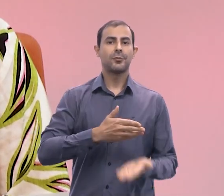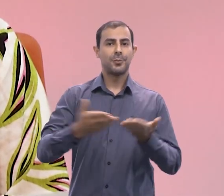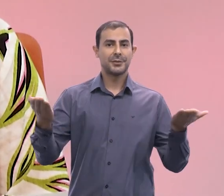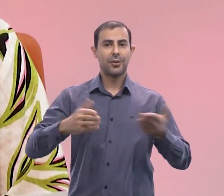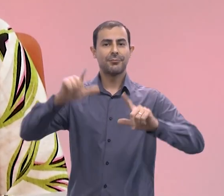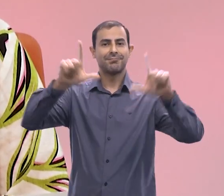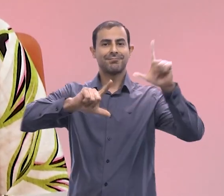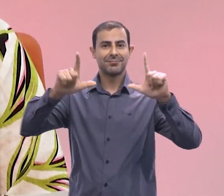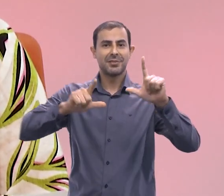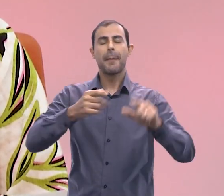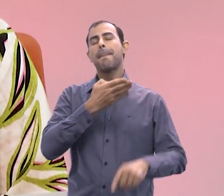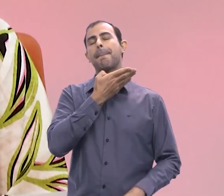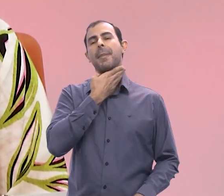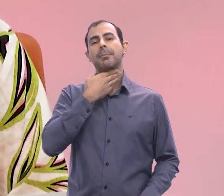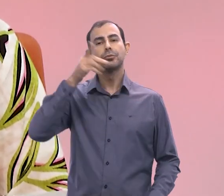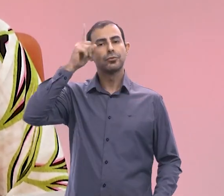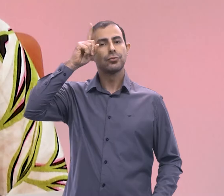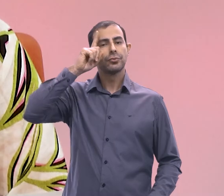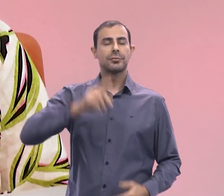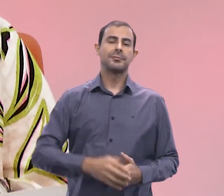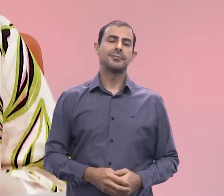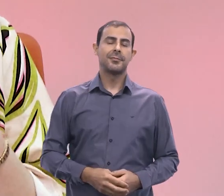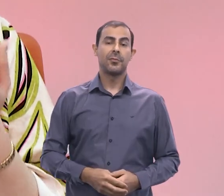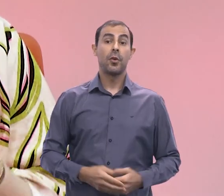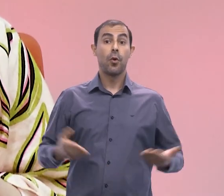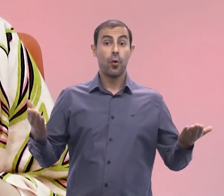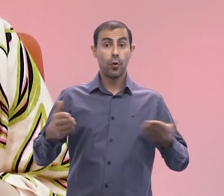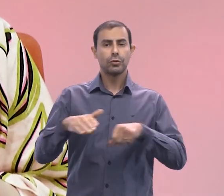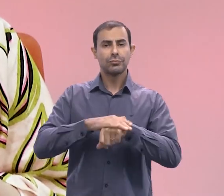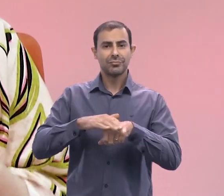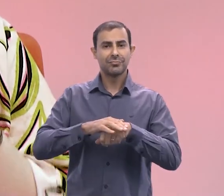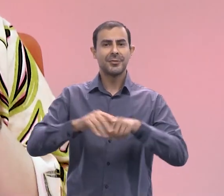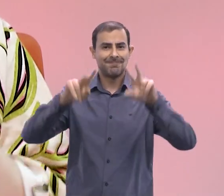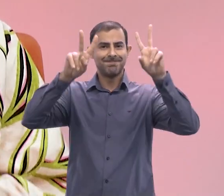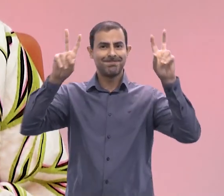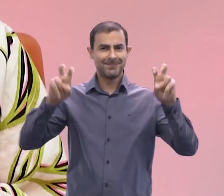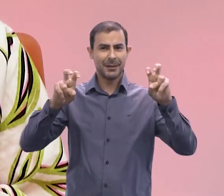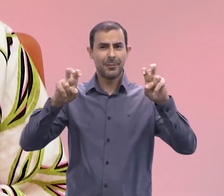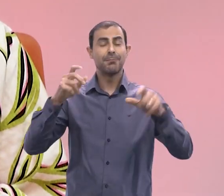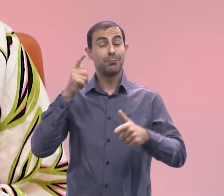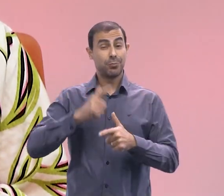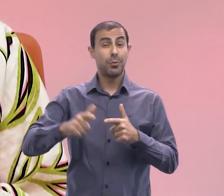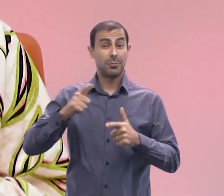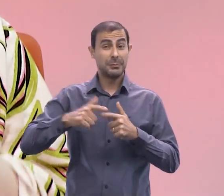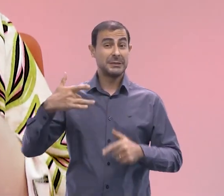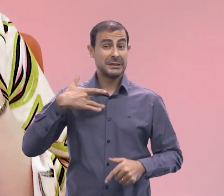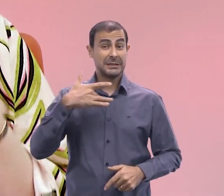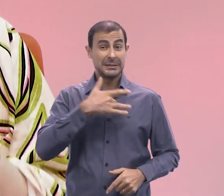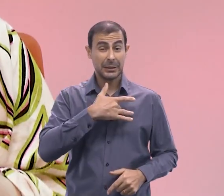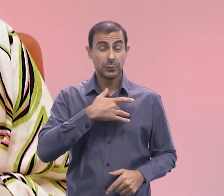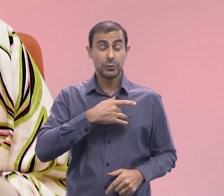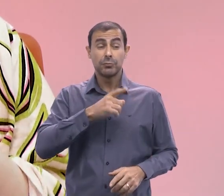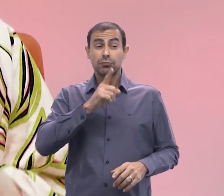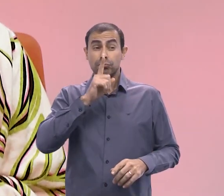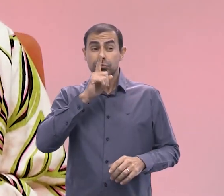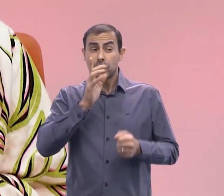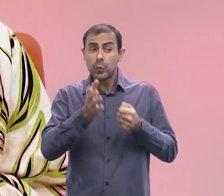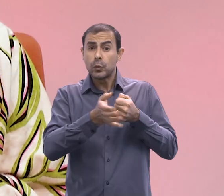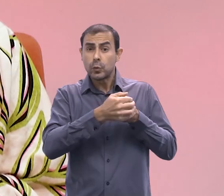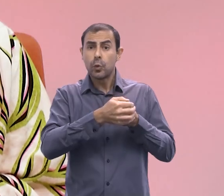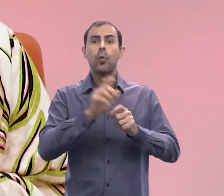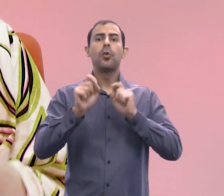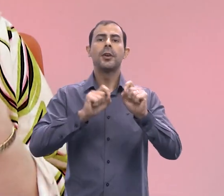Olá, começa agora o programa Papo em Dia. Nós iremos falar sobre um problema de saúde pública e silencioso na